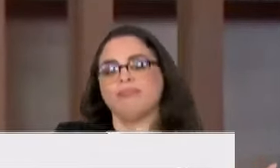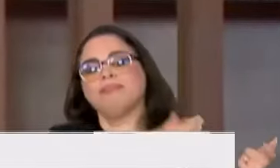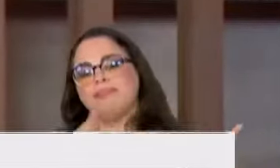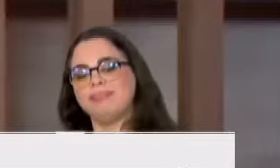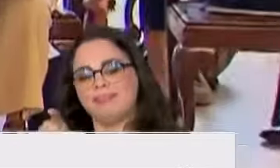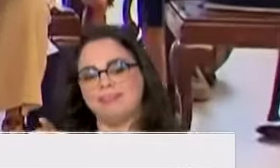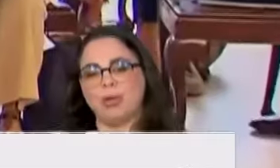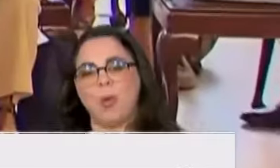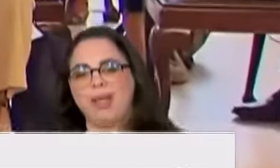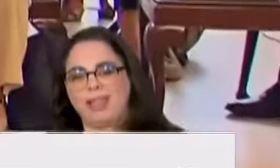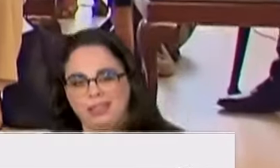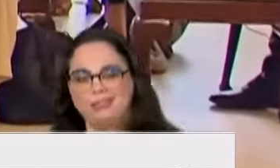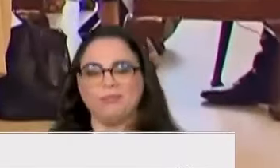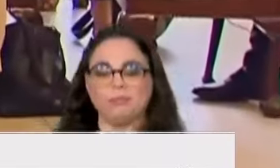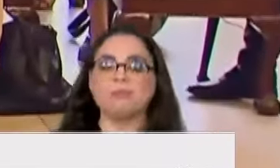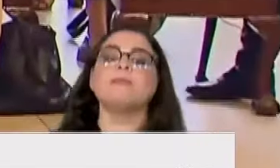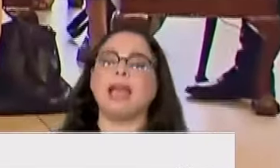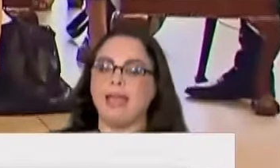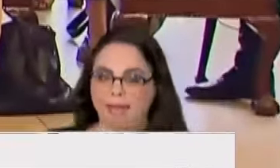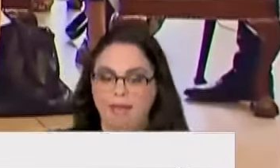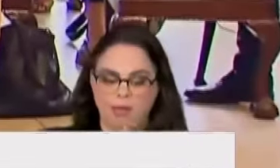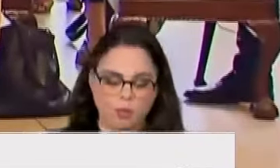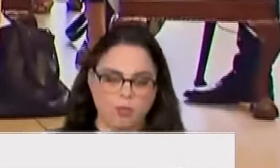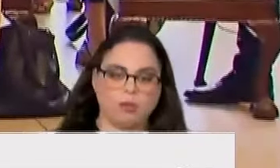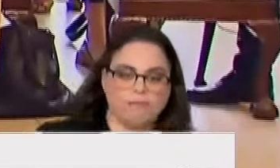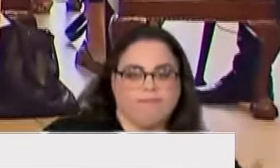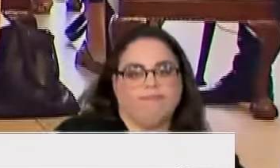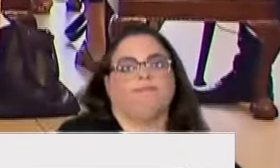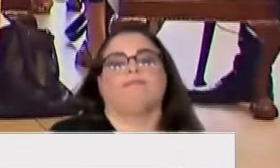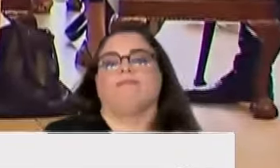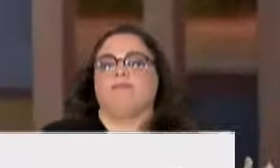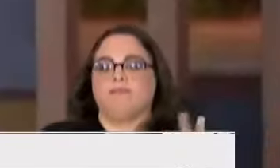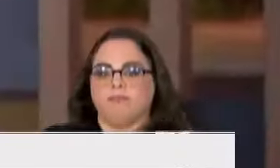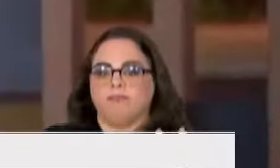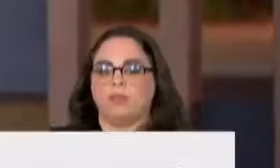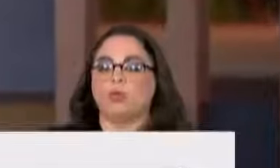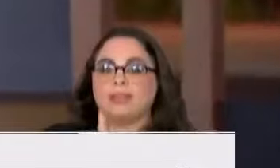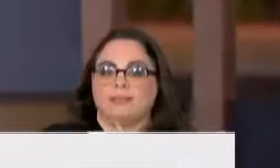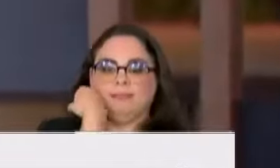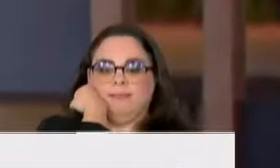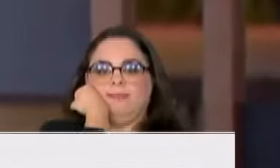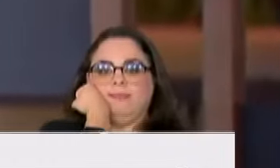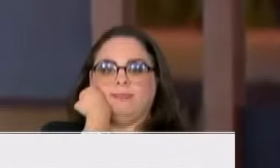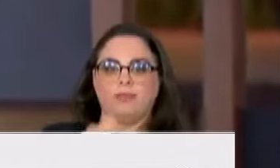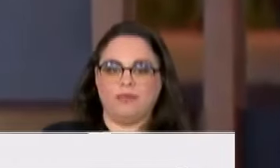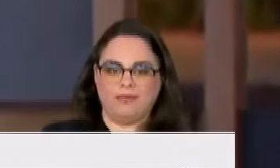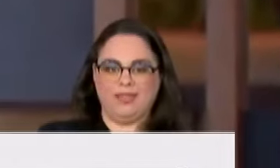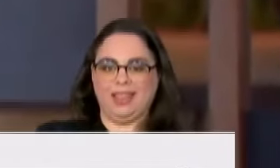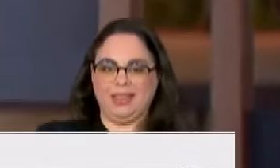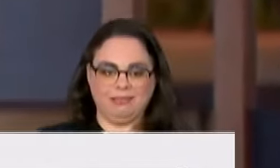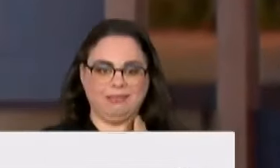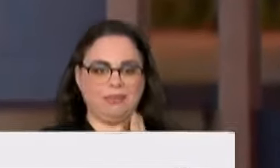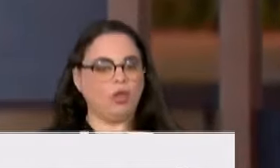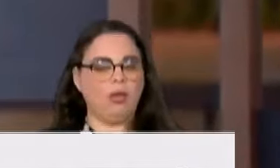segunda parte para a Damasceno. Evidentemente que isso é uma operação humanitária. Nós estamos querendo salvar vidas. Nós não estamos tomando